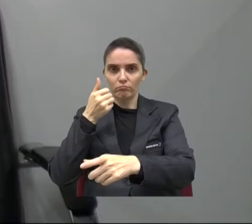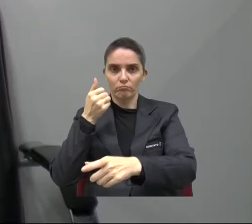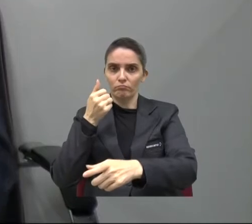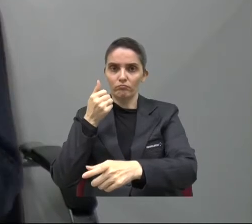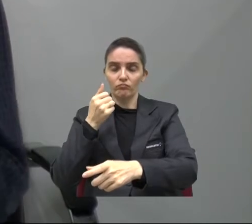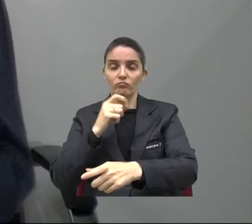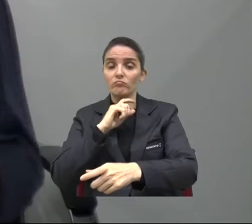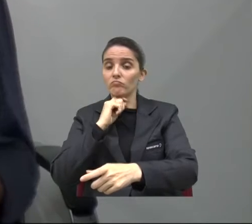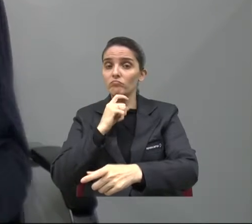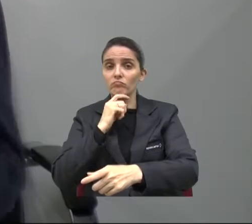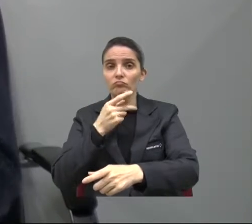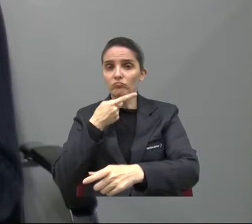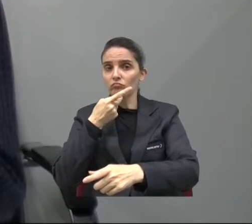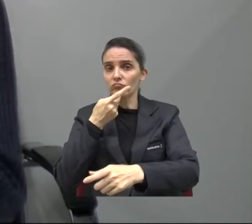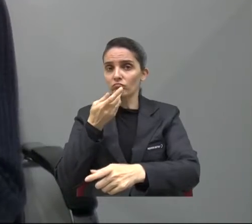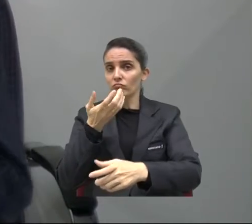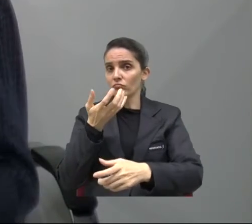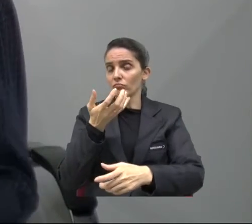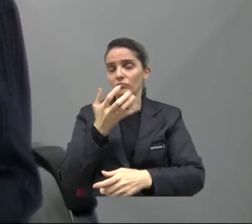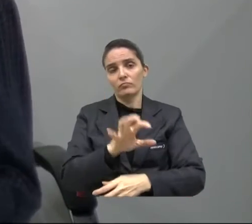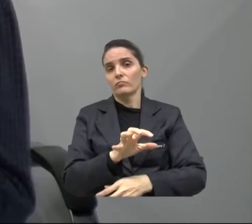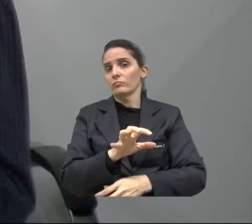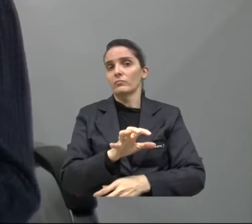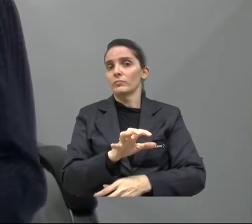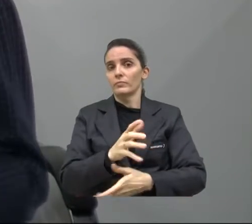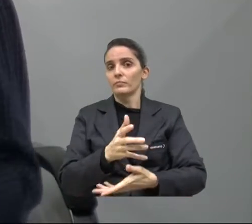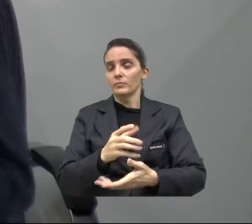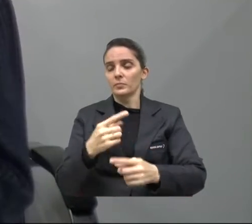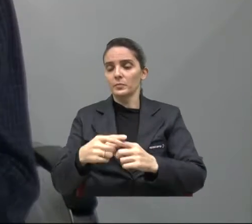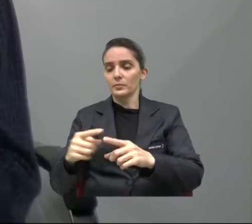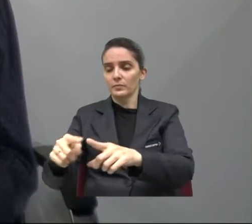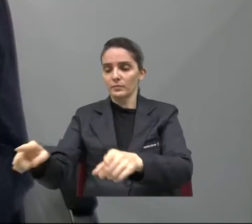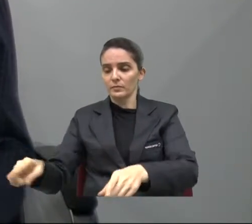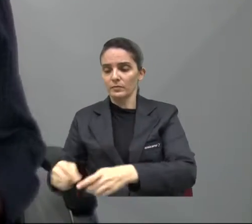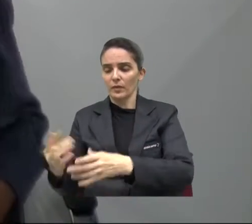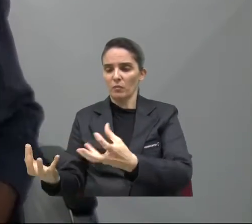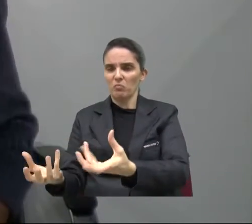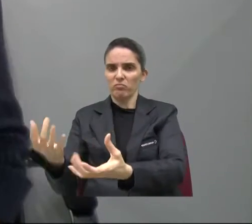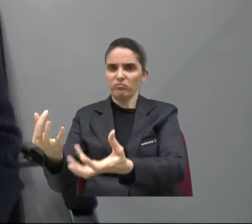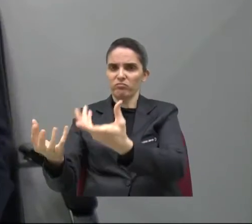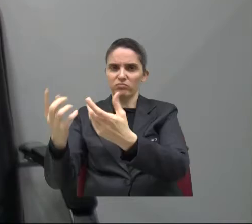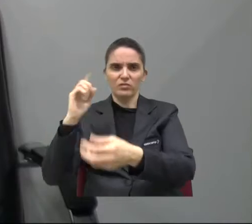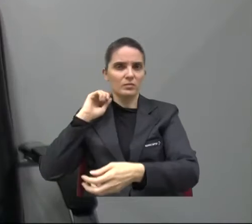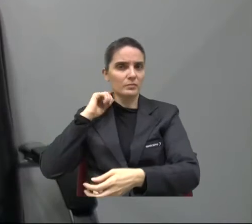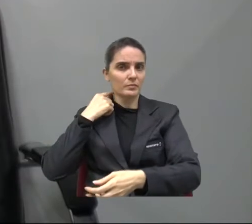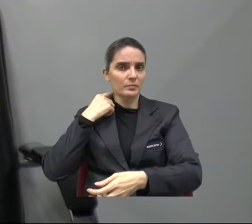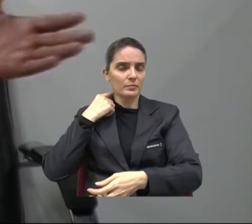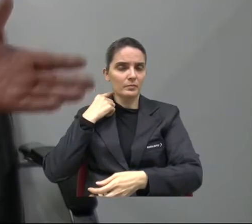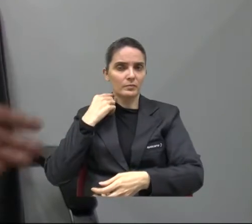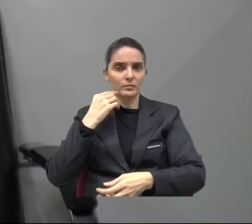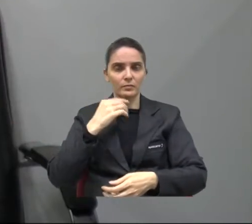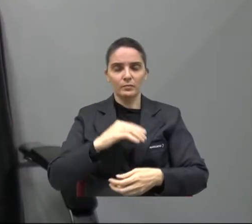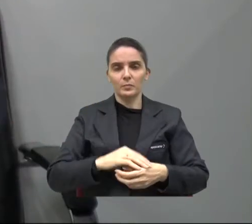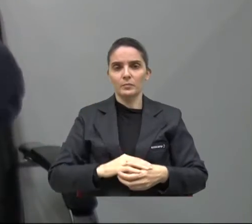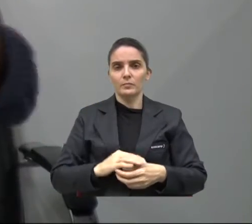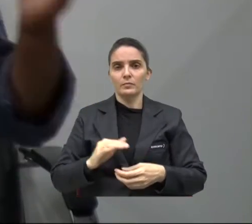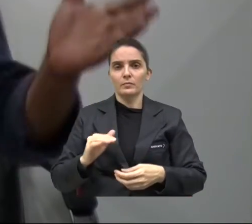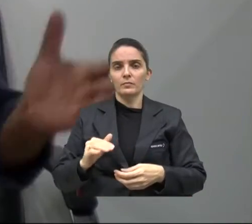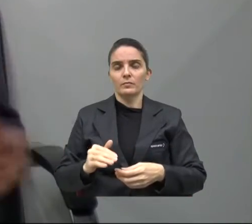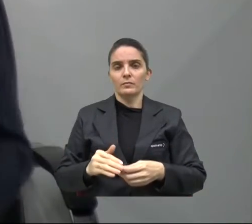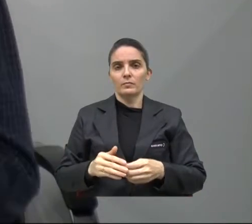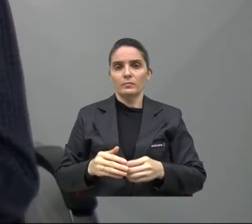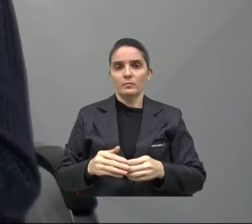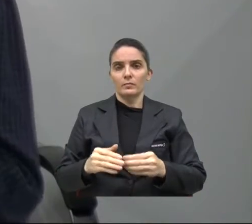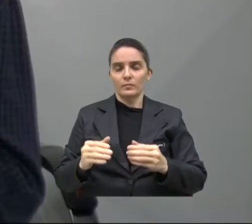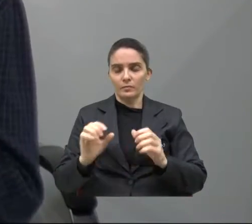não tem um morador que quer que permaneça com aquele matagal, com aquela sujeira. A União foi embora há algum tempo, não lembro qual governo, e também não vem